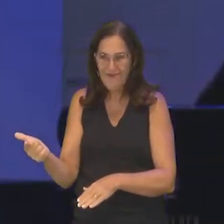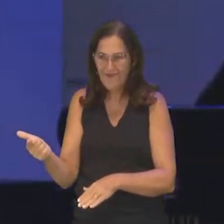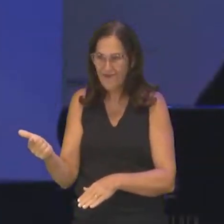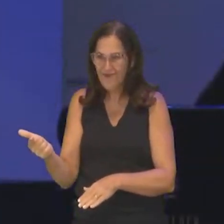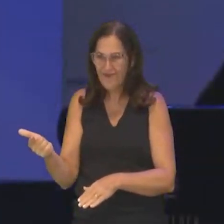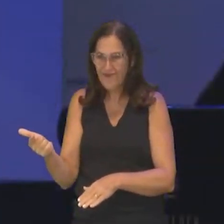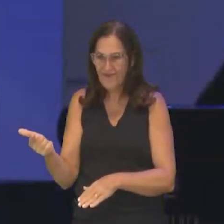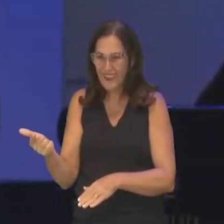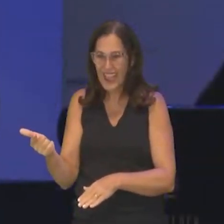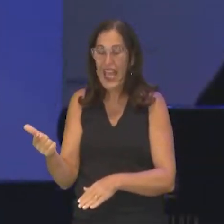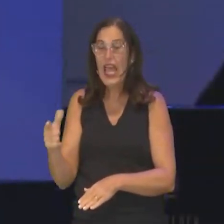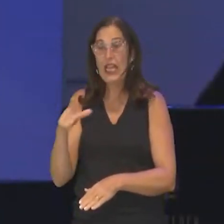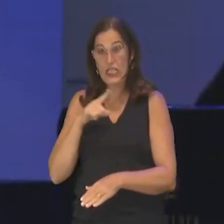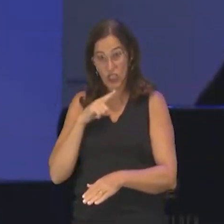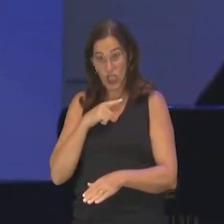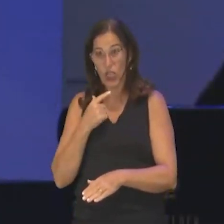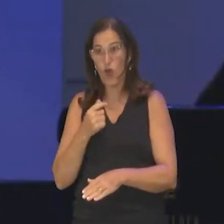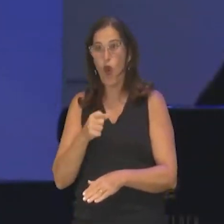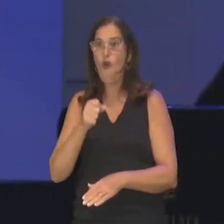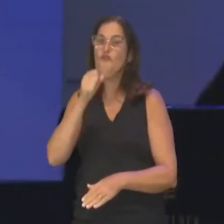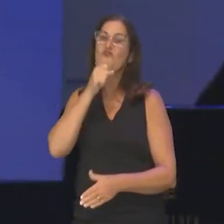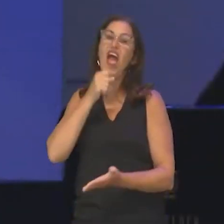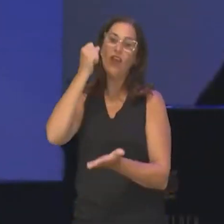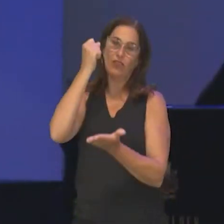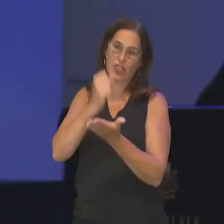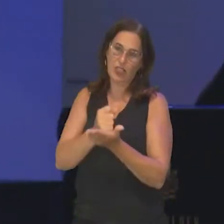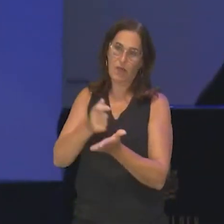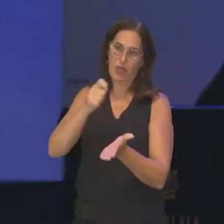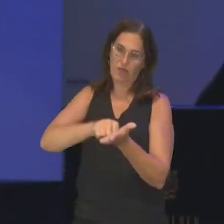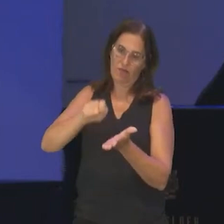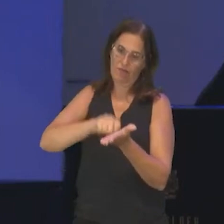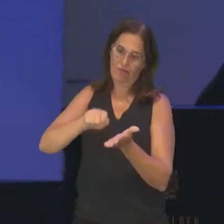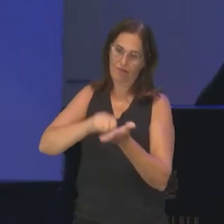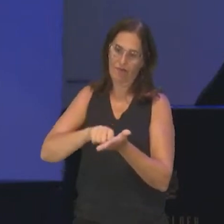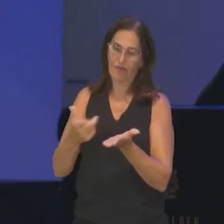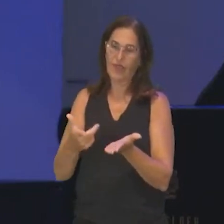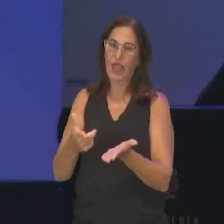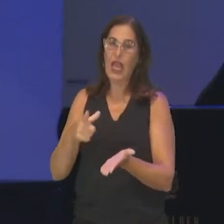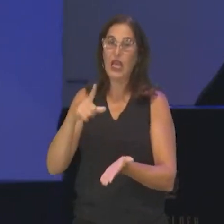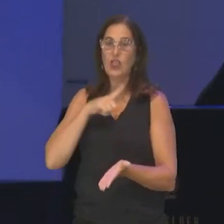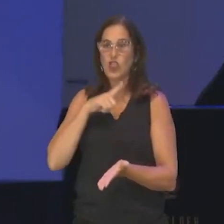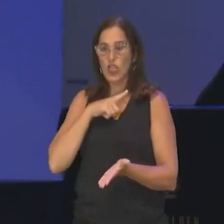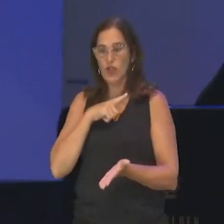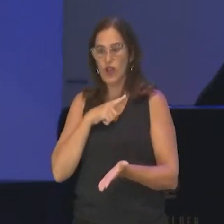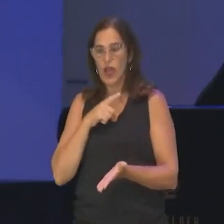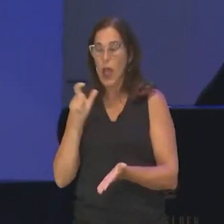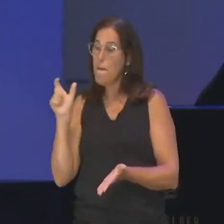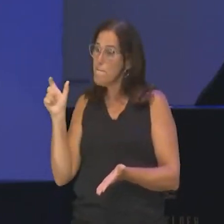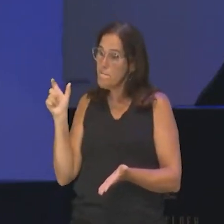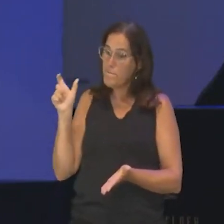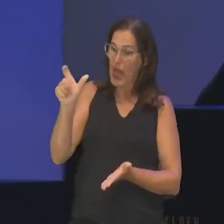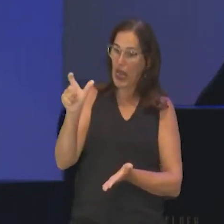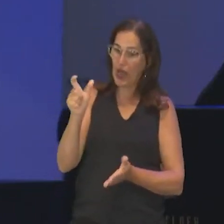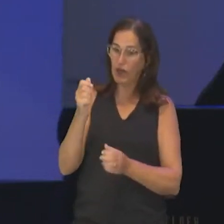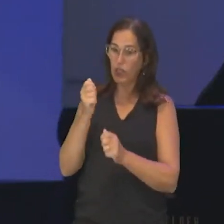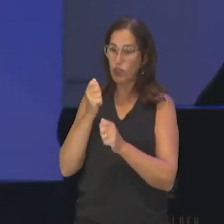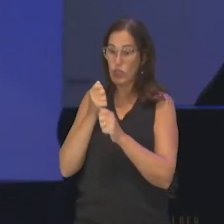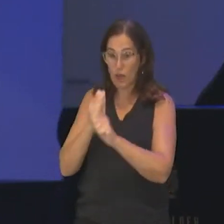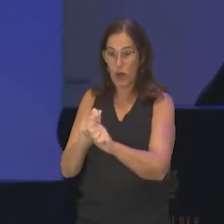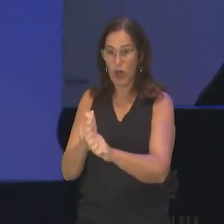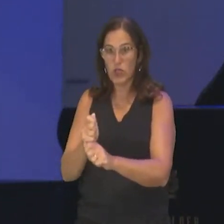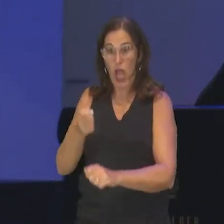Eles tinham as escrituras do Antigo Testamento, eles tinham a palavra dos apóstolos, que